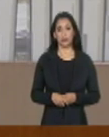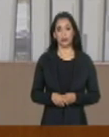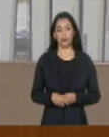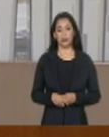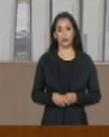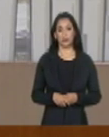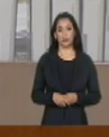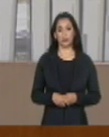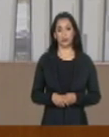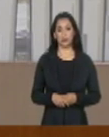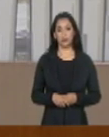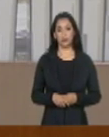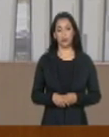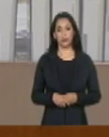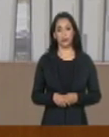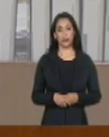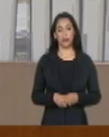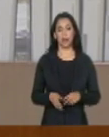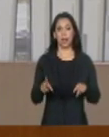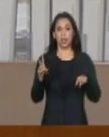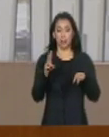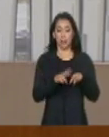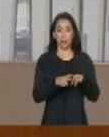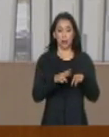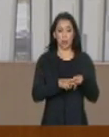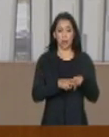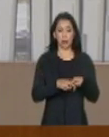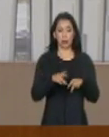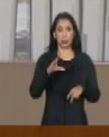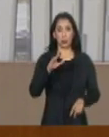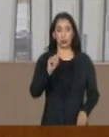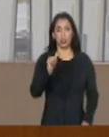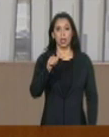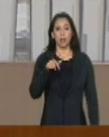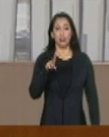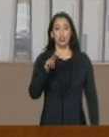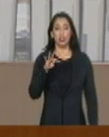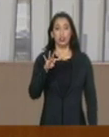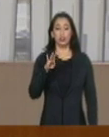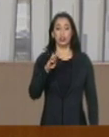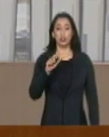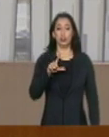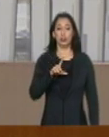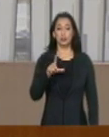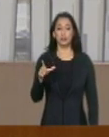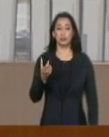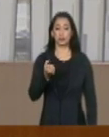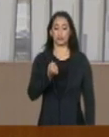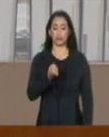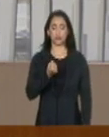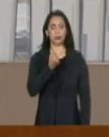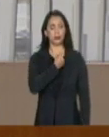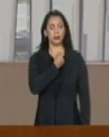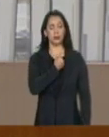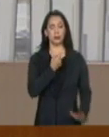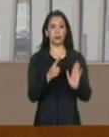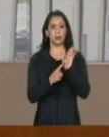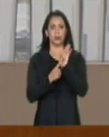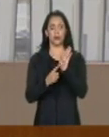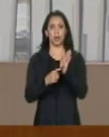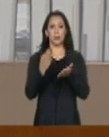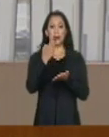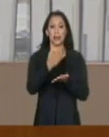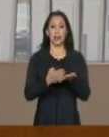Ministro Dias Toffoli, consulta seu material. Que os números mostram, praticamente a metade dos